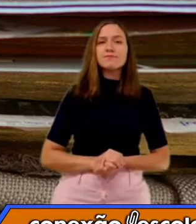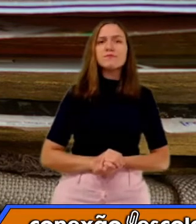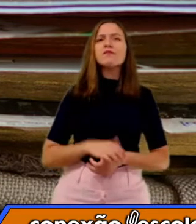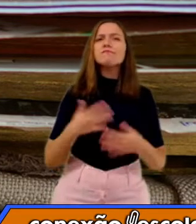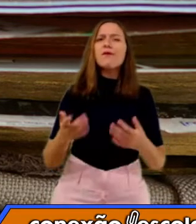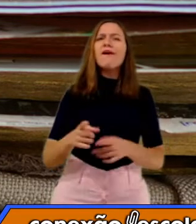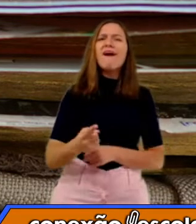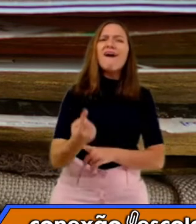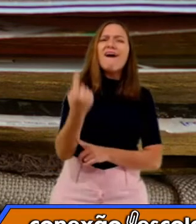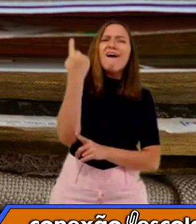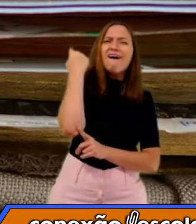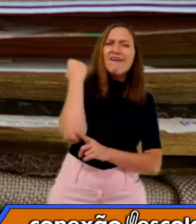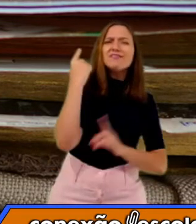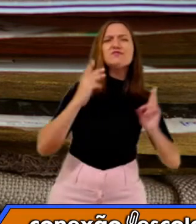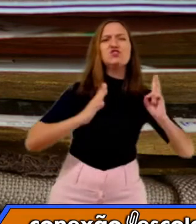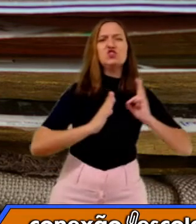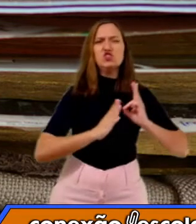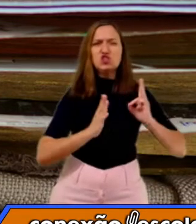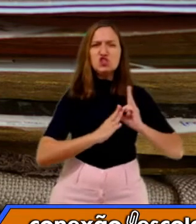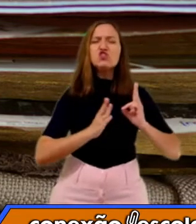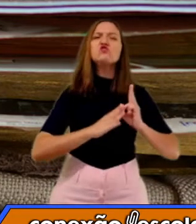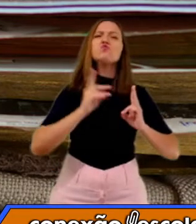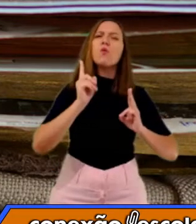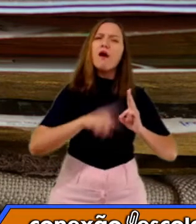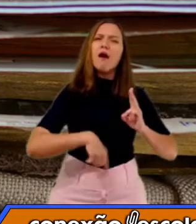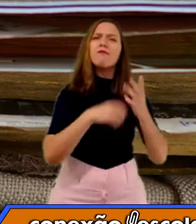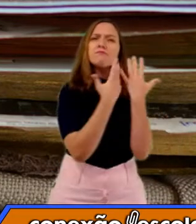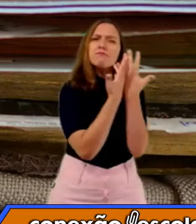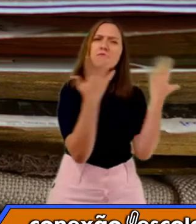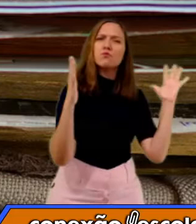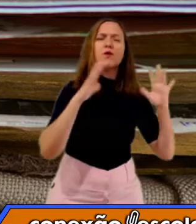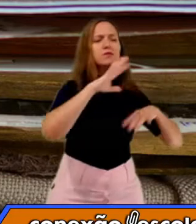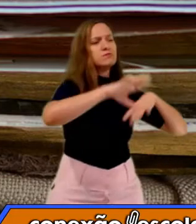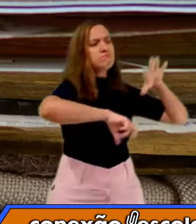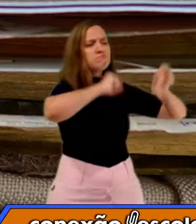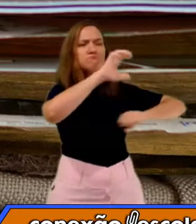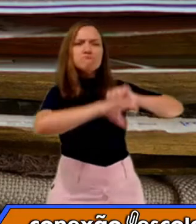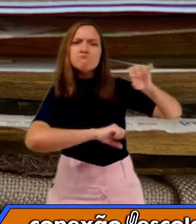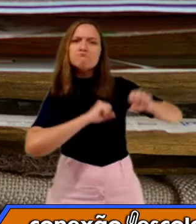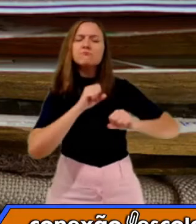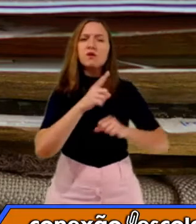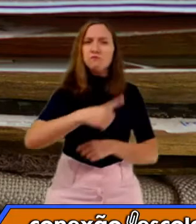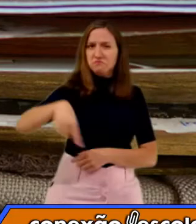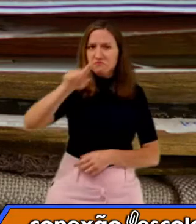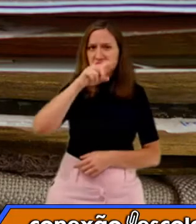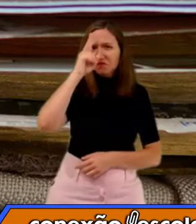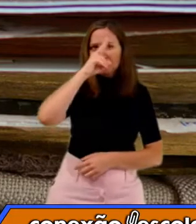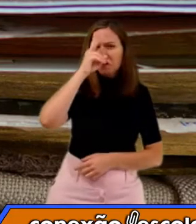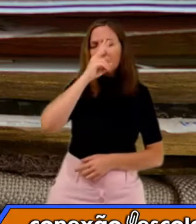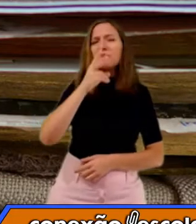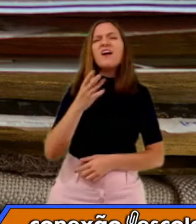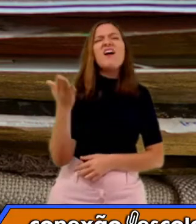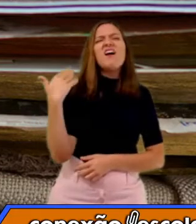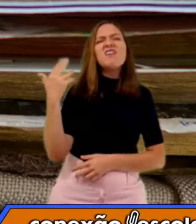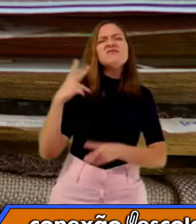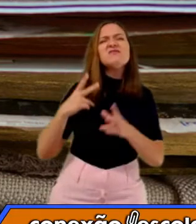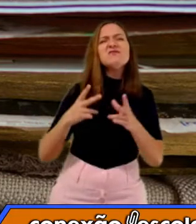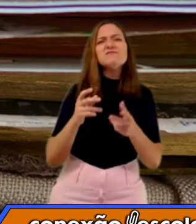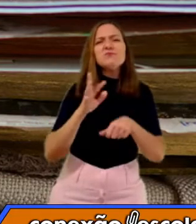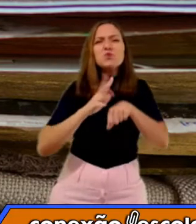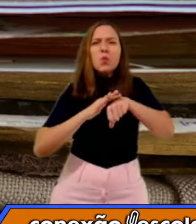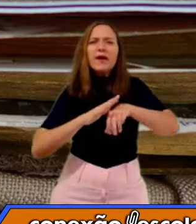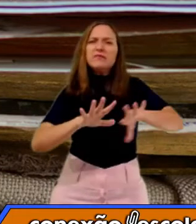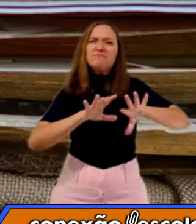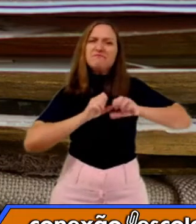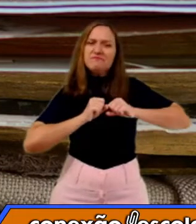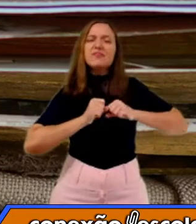os índios produziam e buscavam esse medicamento, vocês têm lembrança de quando vocês adoeciam,